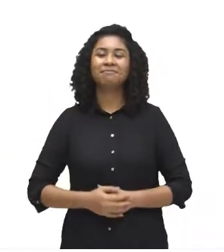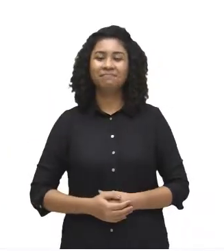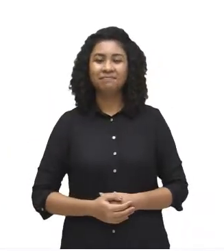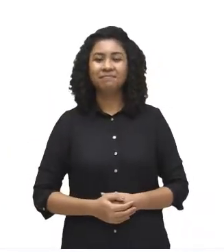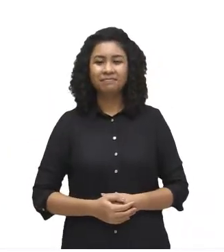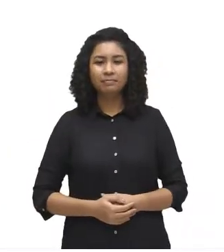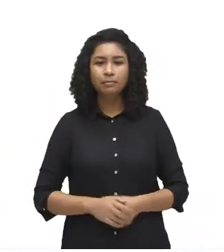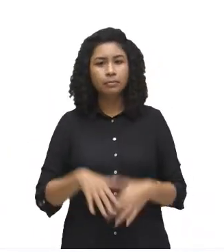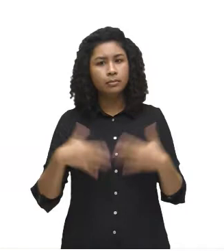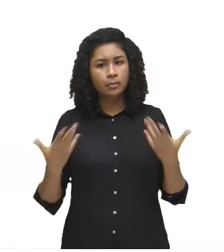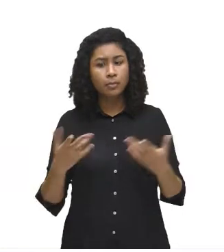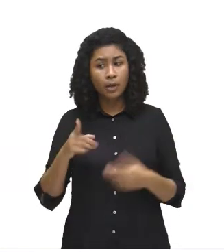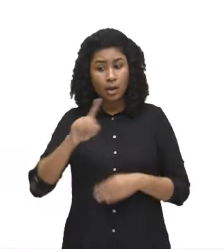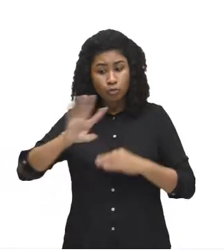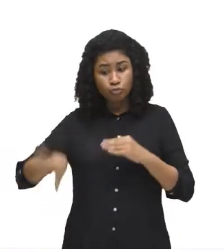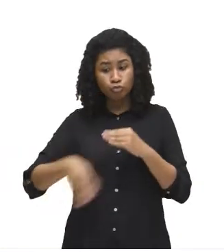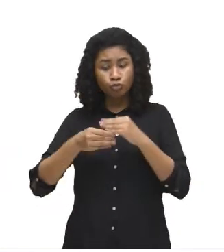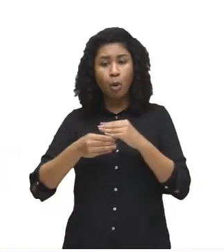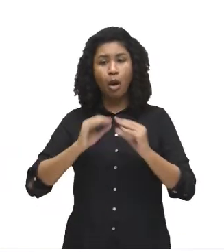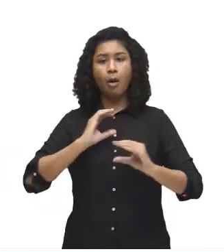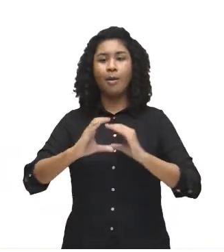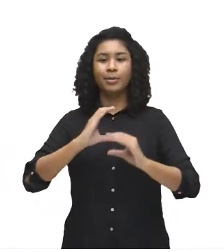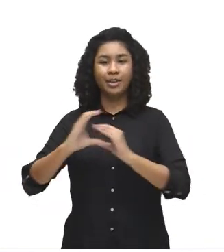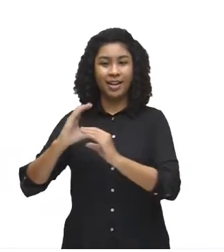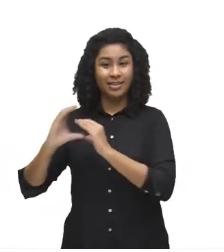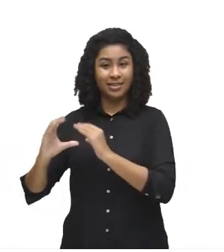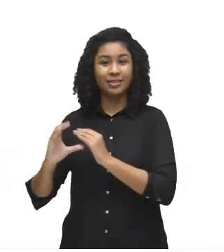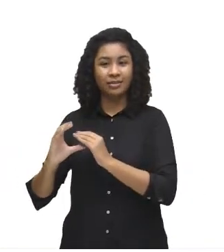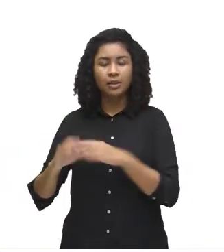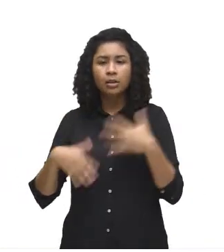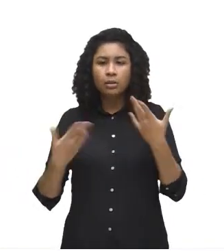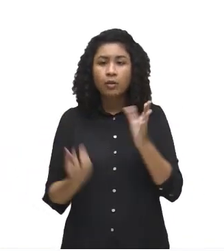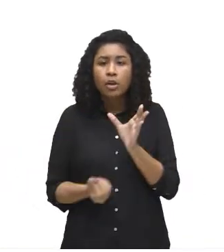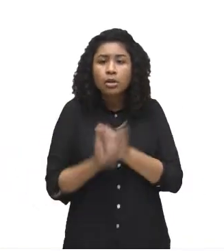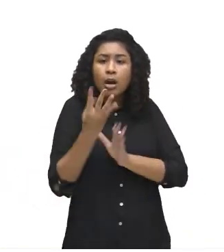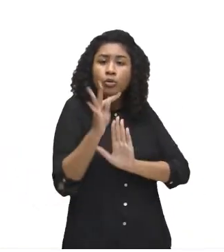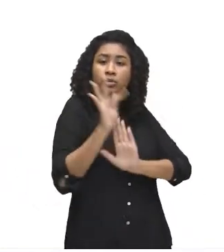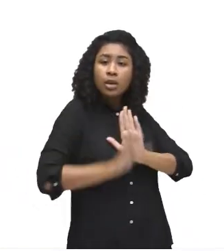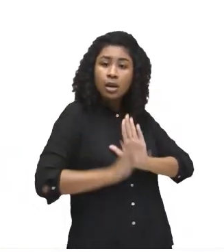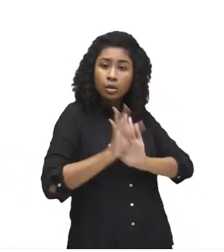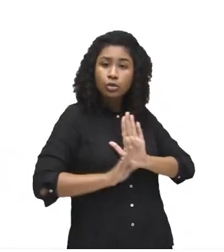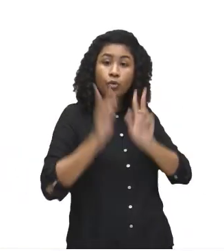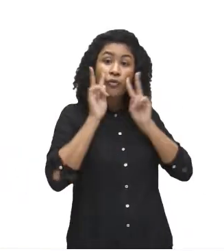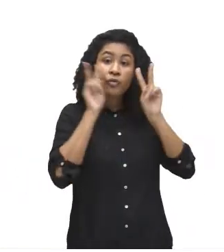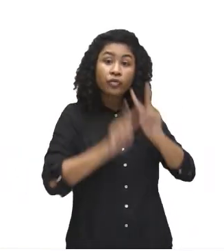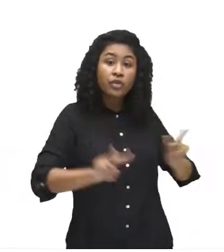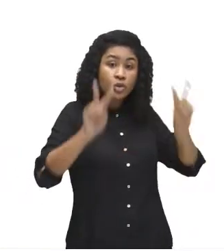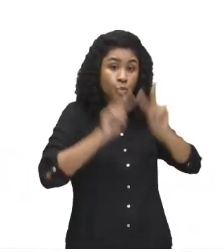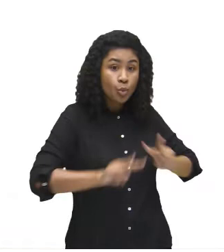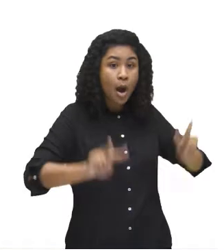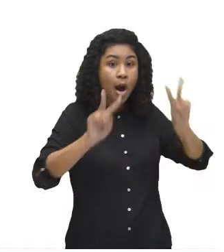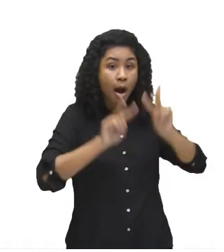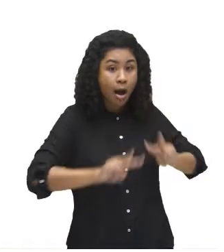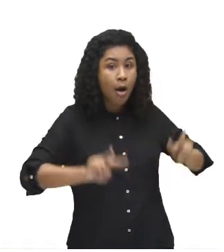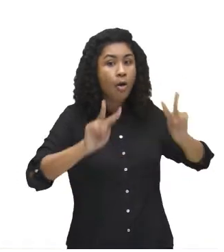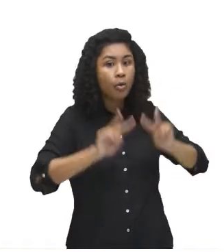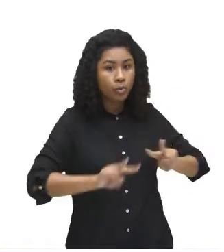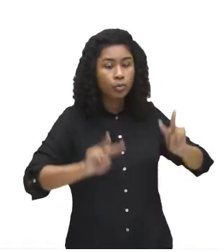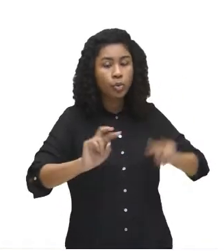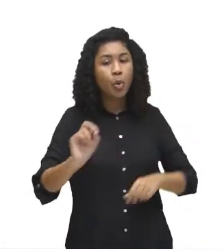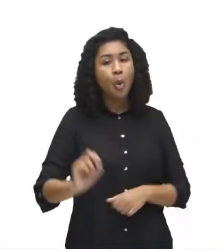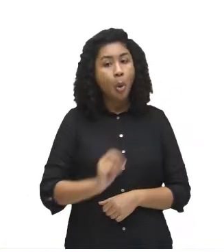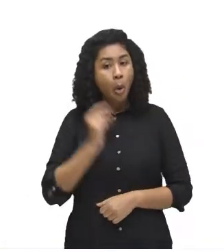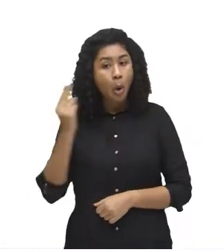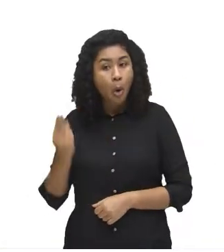de uma comunicação. Então, você vai criando um texto, seja um texto visual, olha aqui, ó. Ou então, olha o